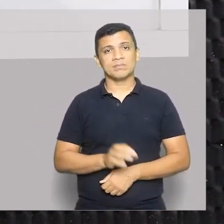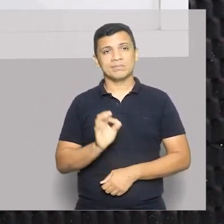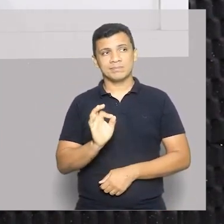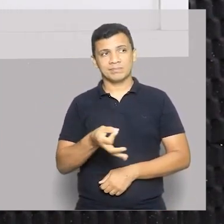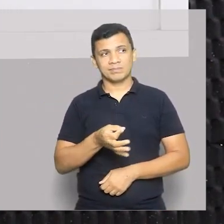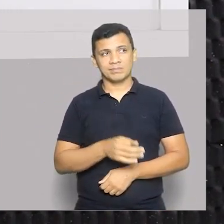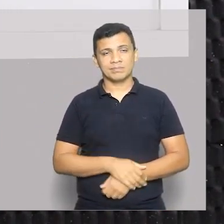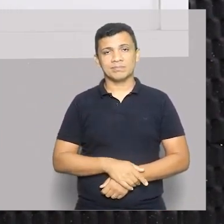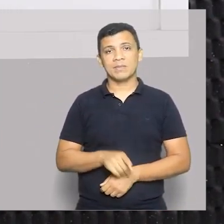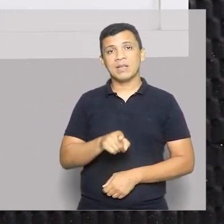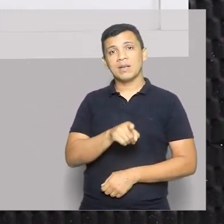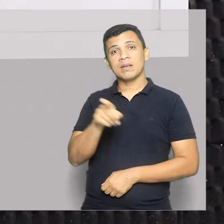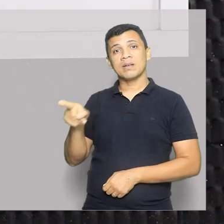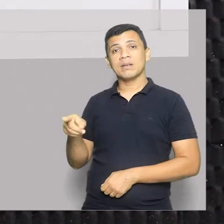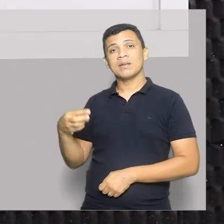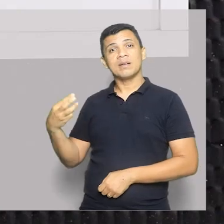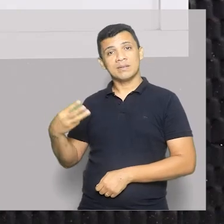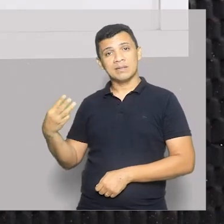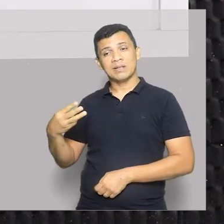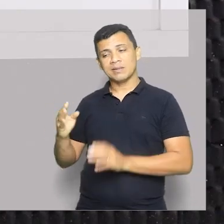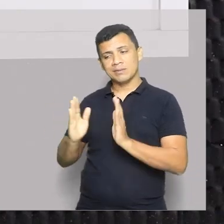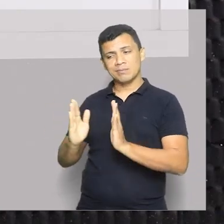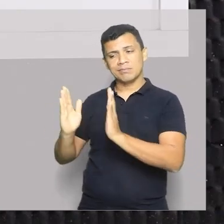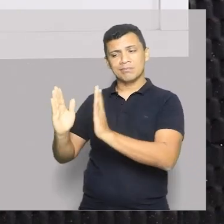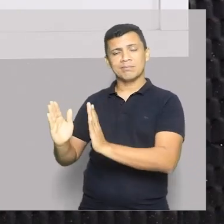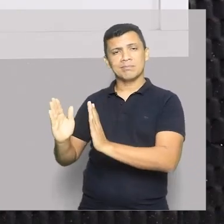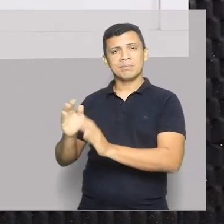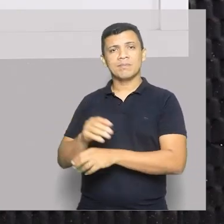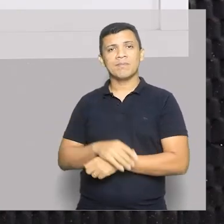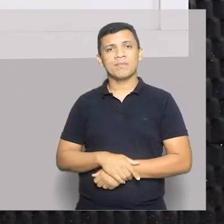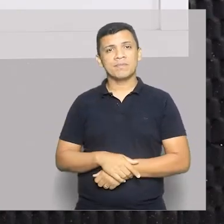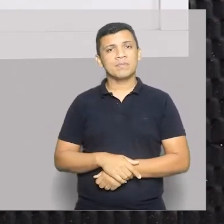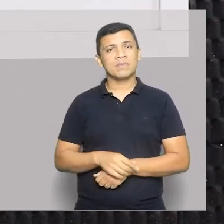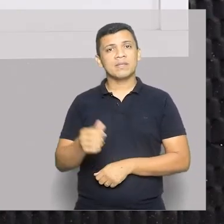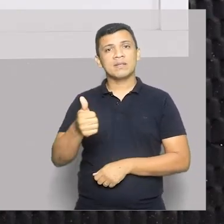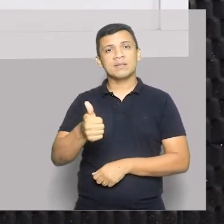Certo? Na terceira etapa, você pode botar 100